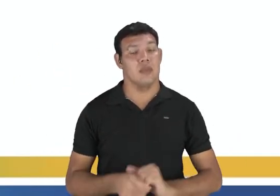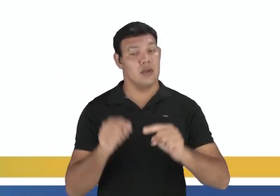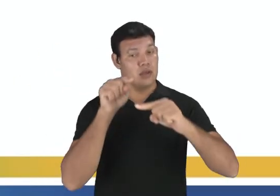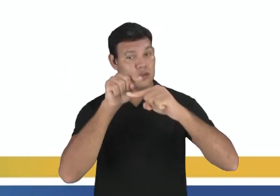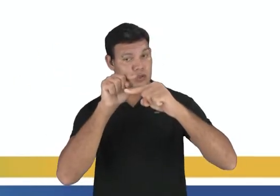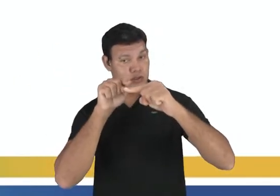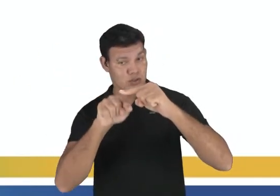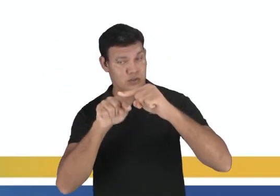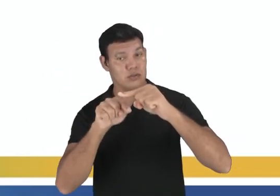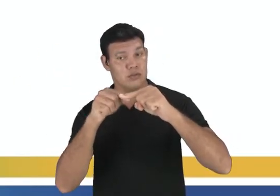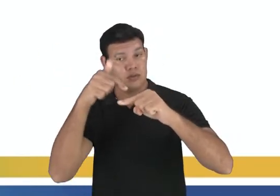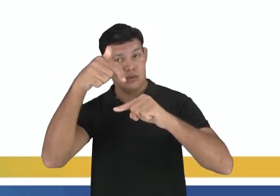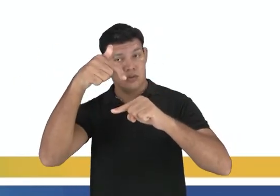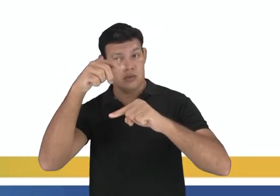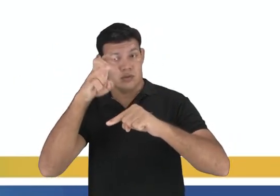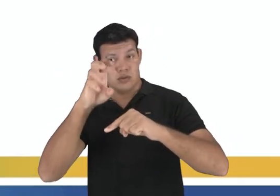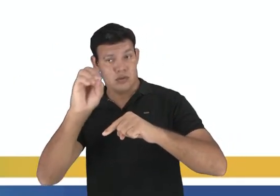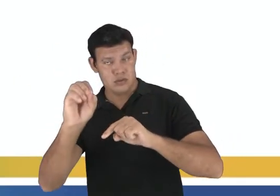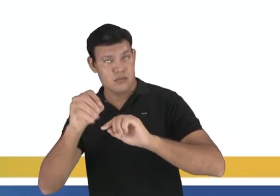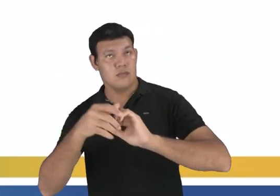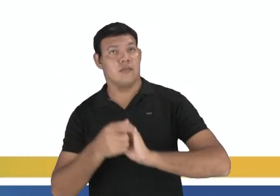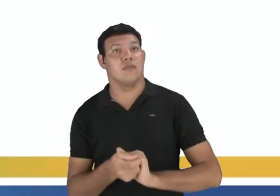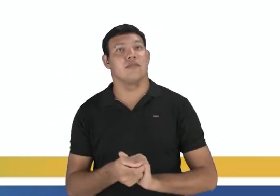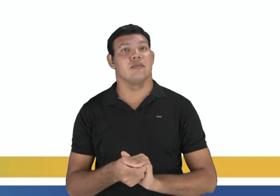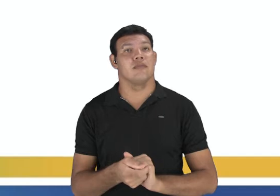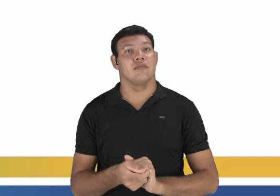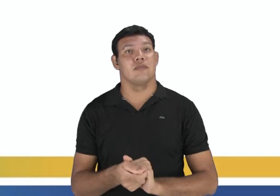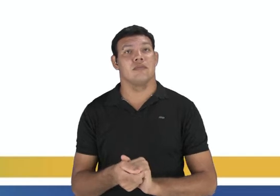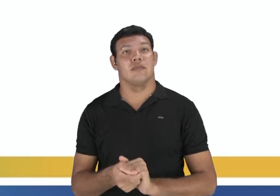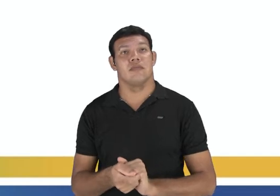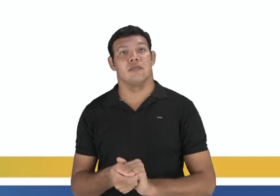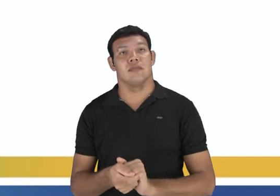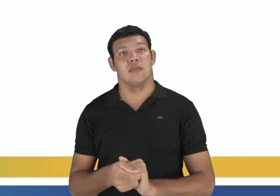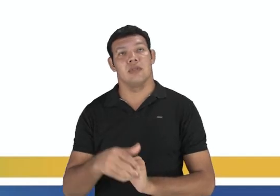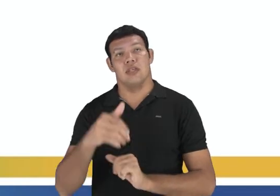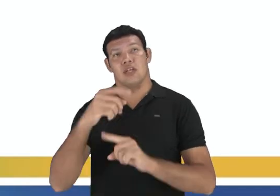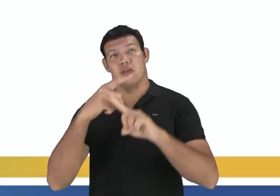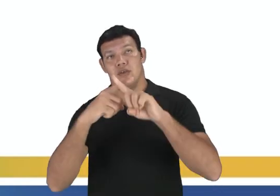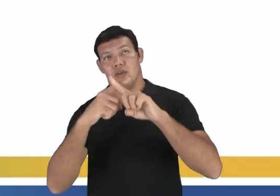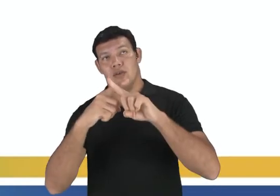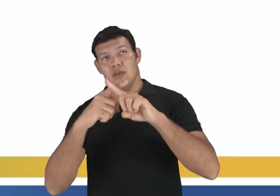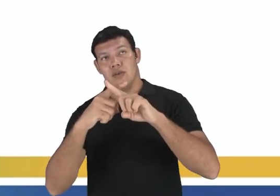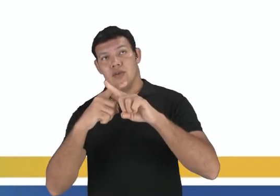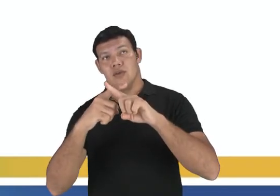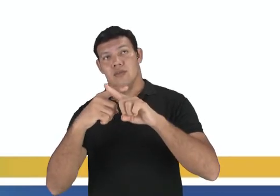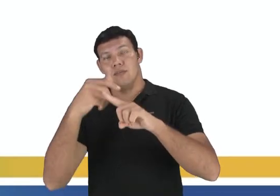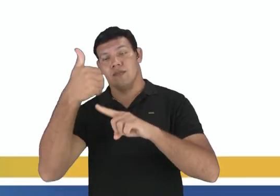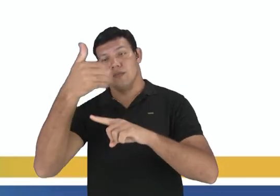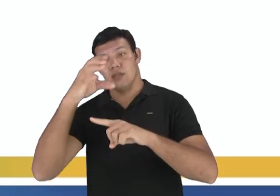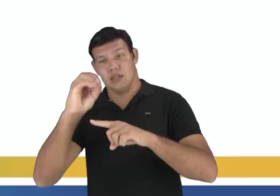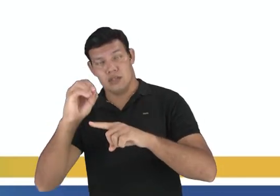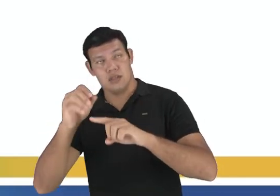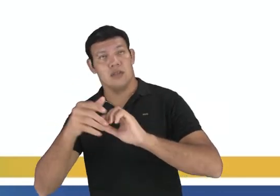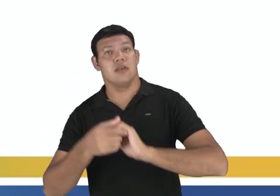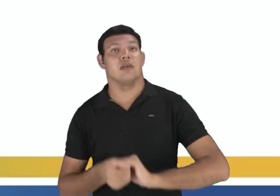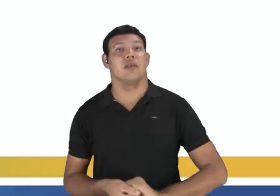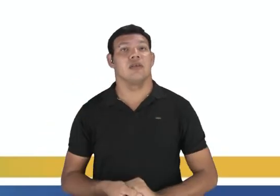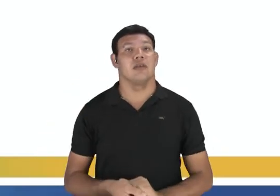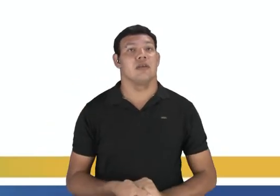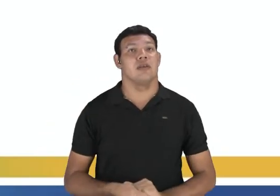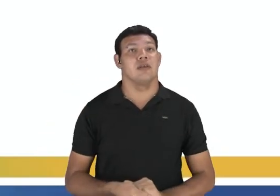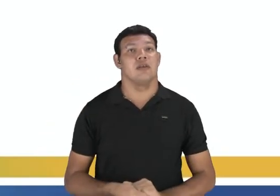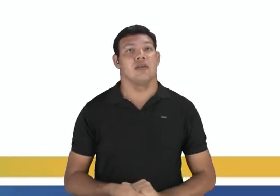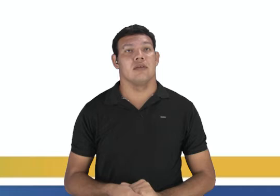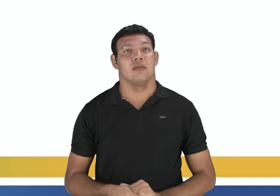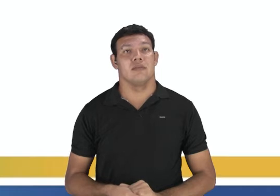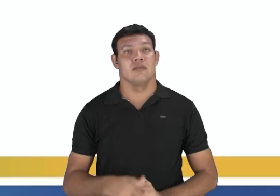devemos dividir 750 por 10 3 vezes. Então, nesse caso,